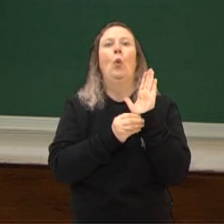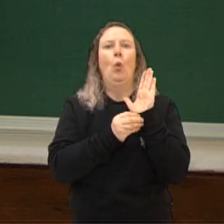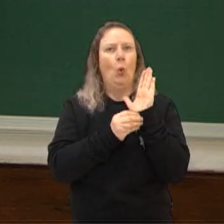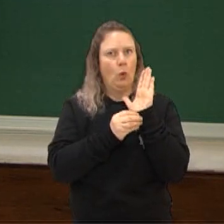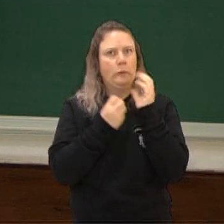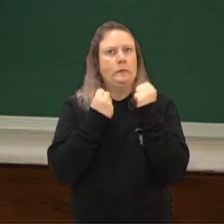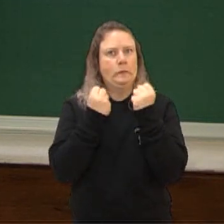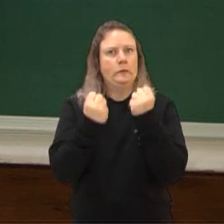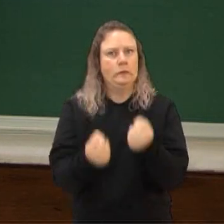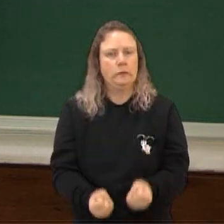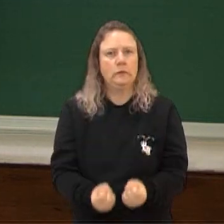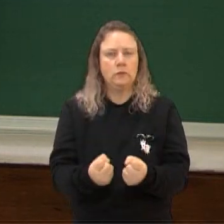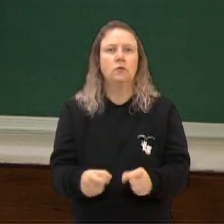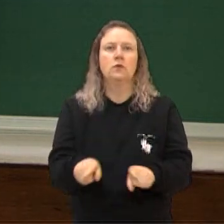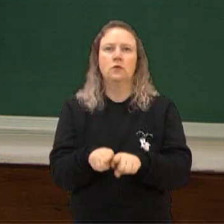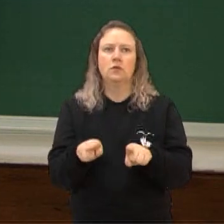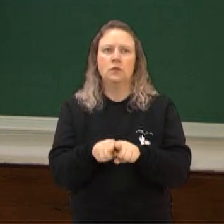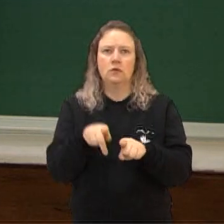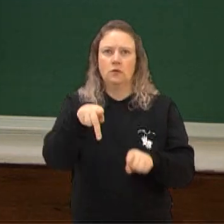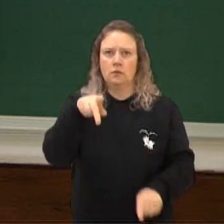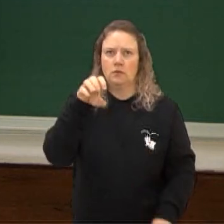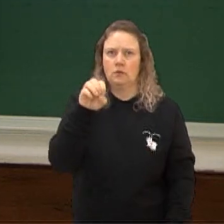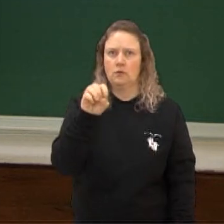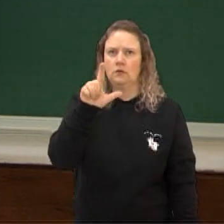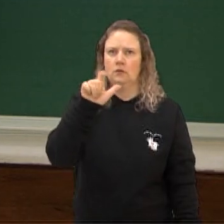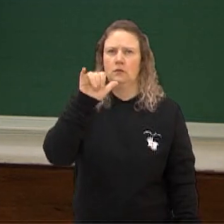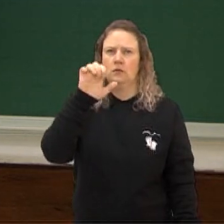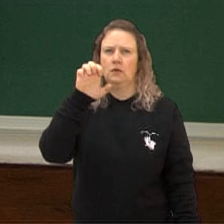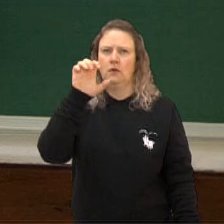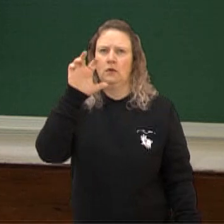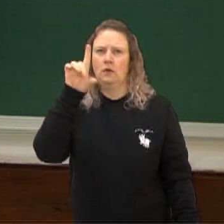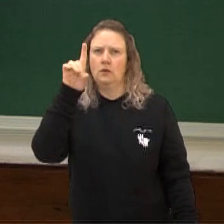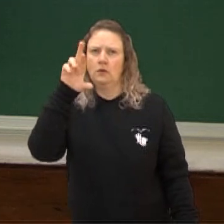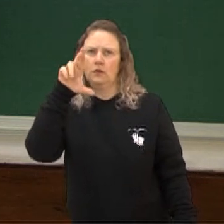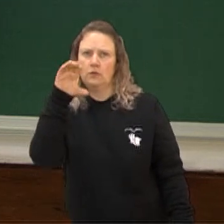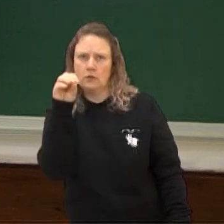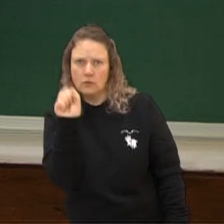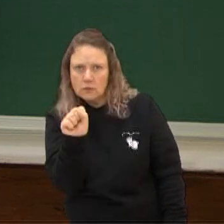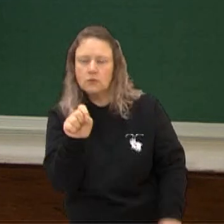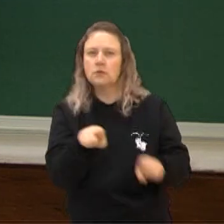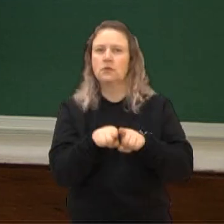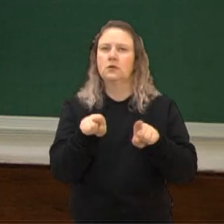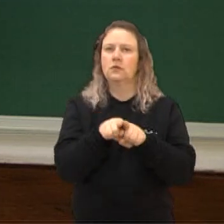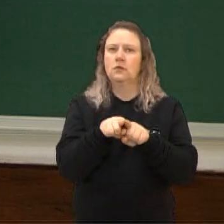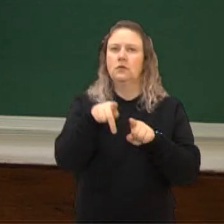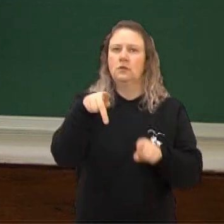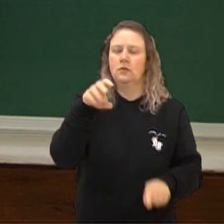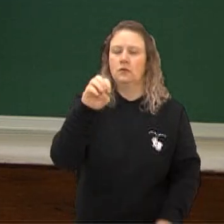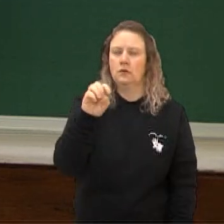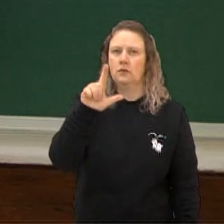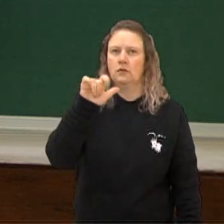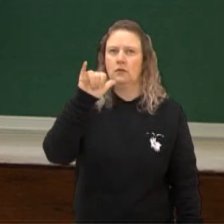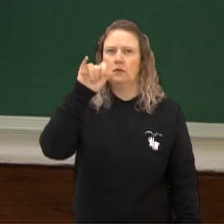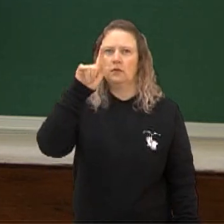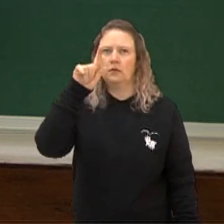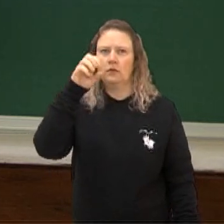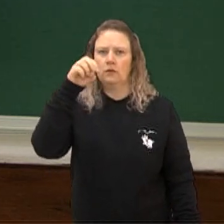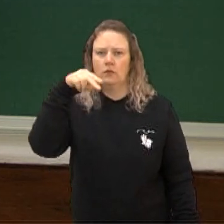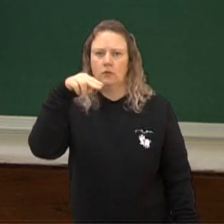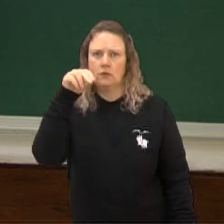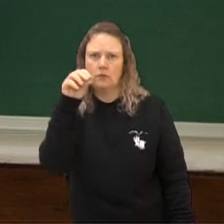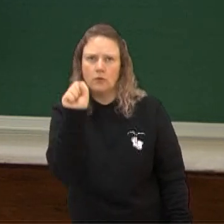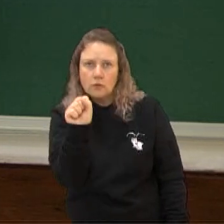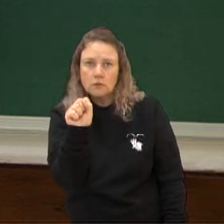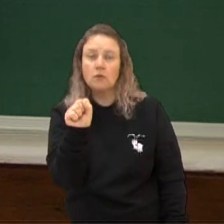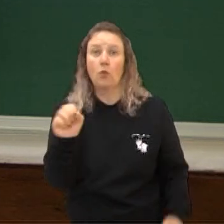Nós trabalhamos um pouquinho poliedros regulares, né? E polígonos regulares especificamente. Aliás, esses polígonos regulares nós vamos